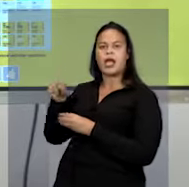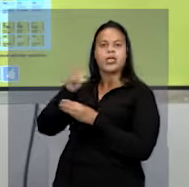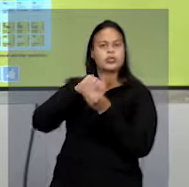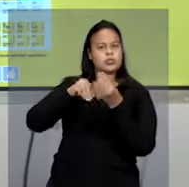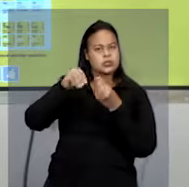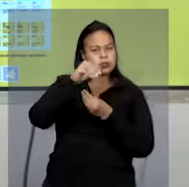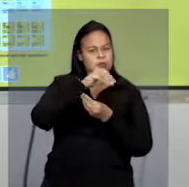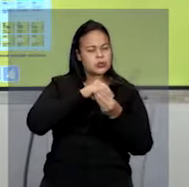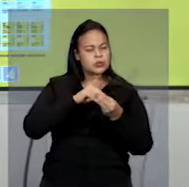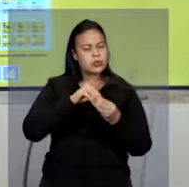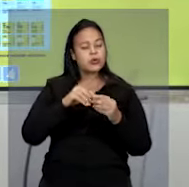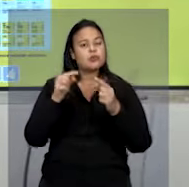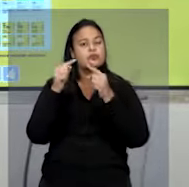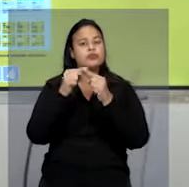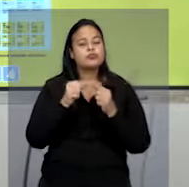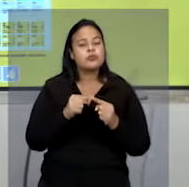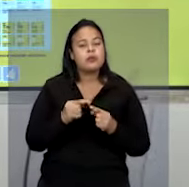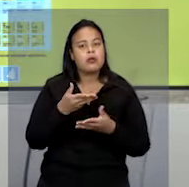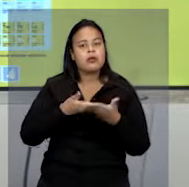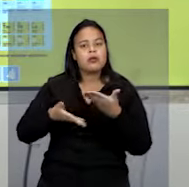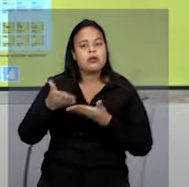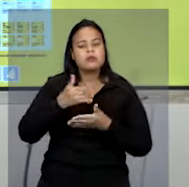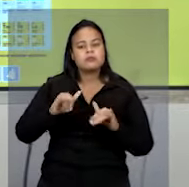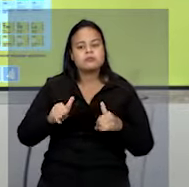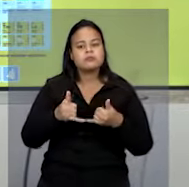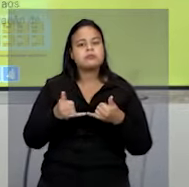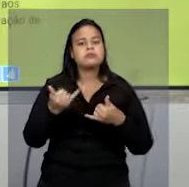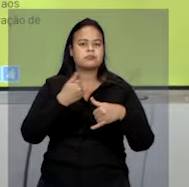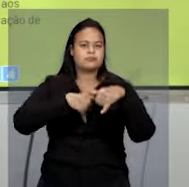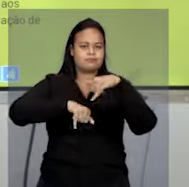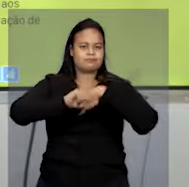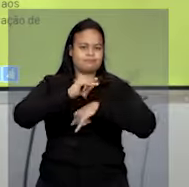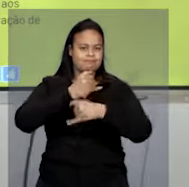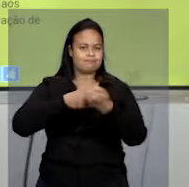o tipo de ligação e interação entre elas.